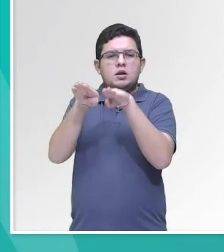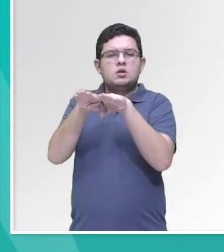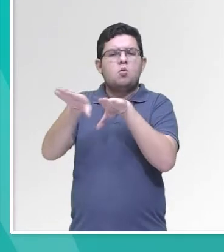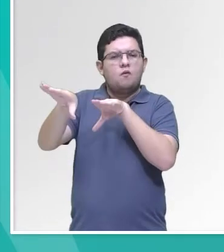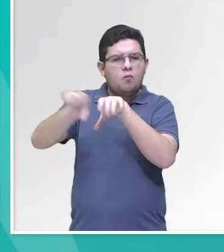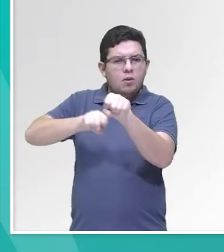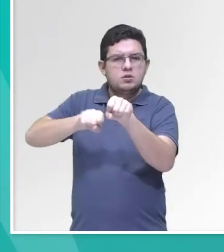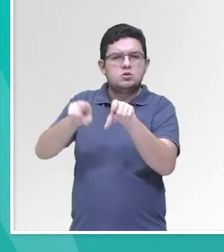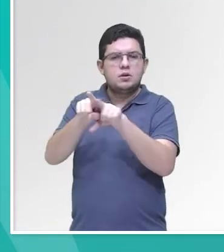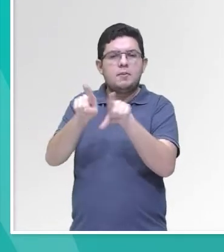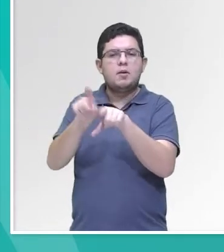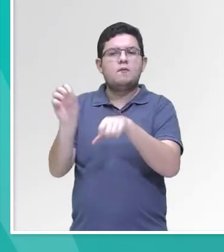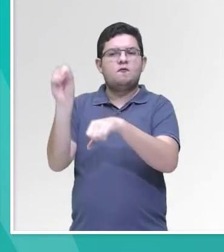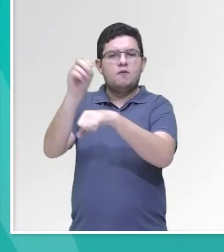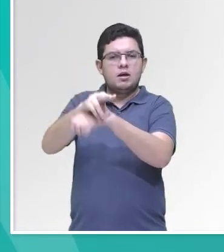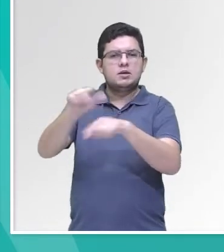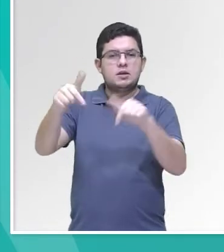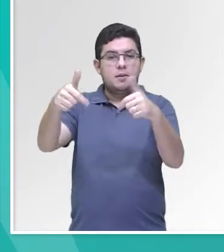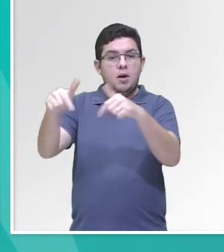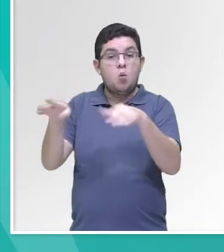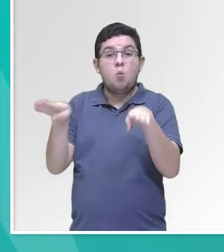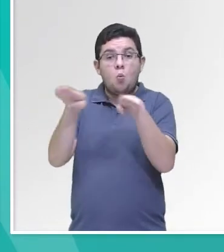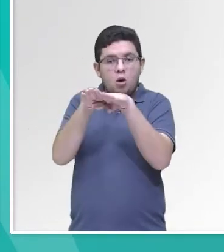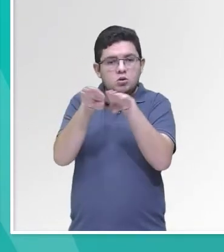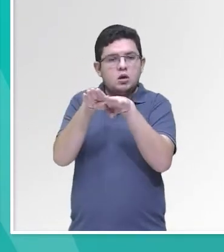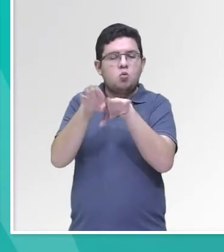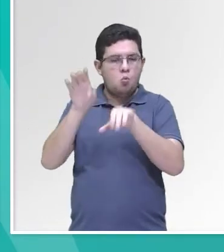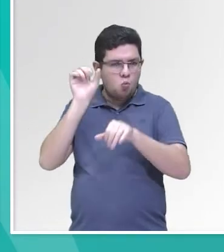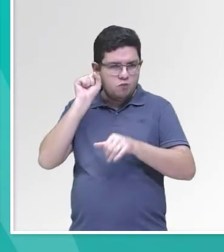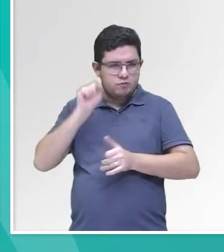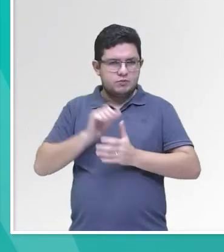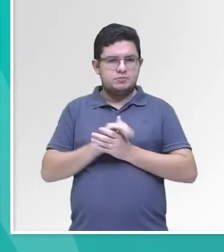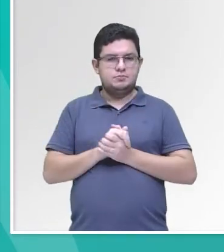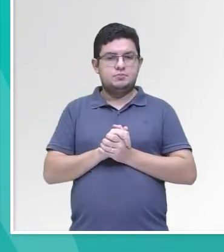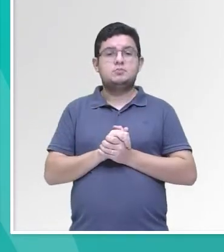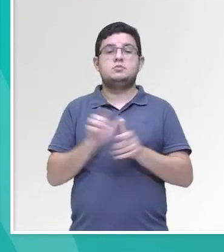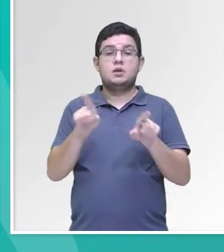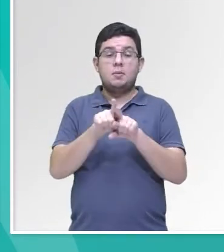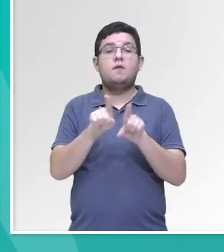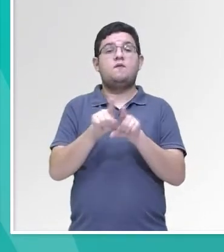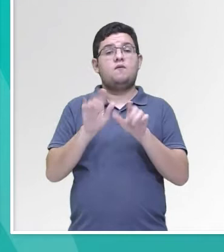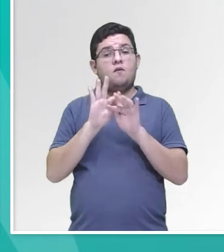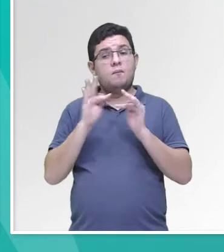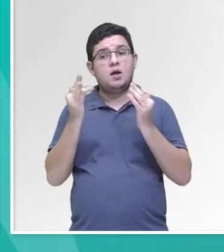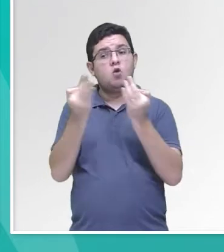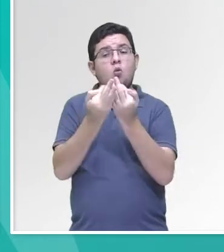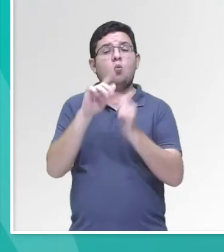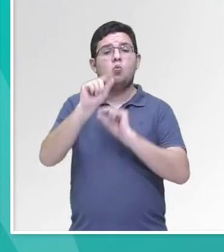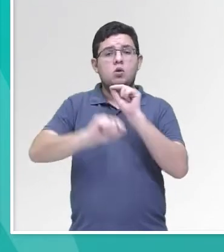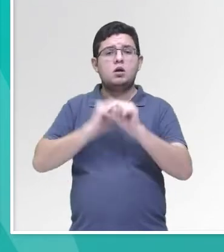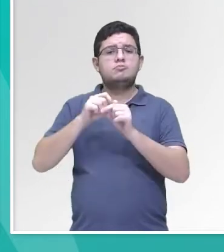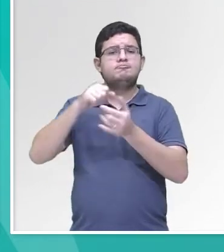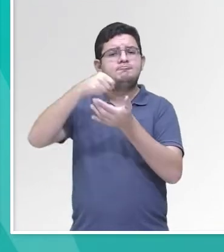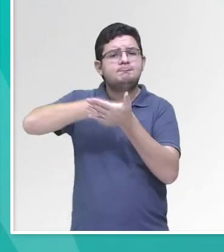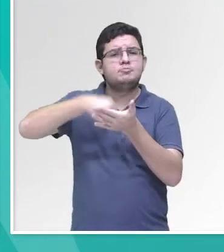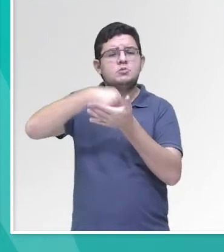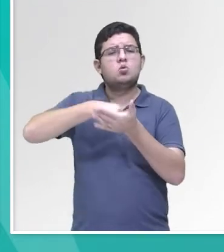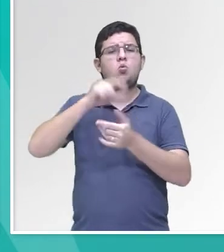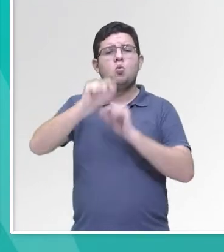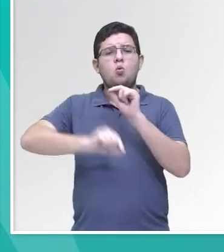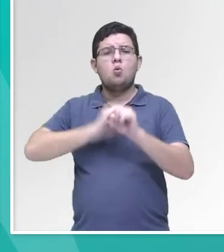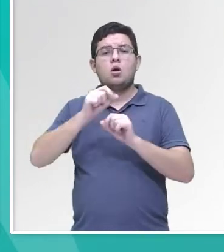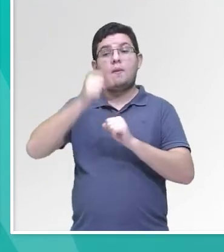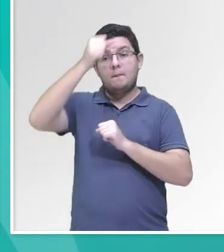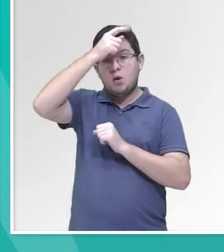É imprescindível ainda que as famílias desses deficientes exijam do poder público a concretude dos princípios educacionais